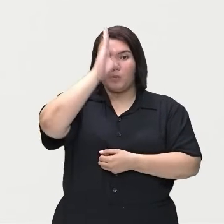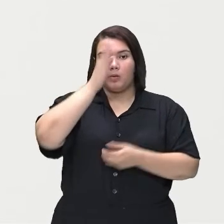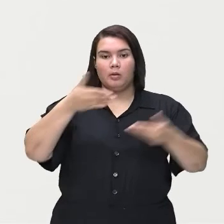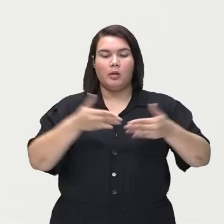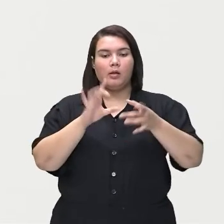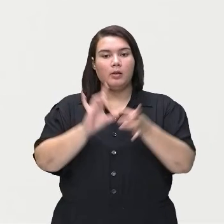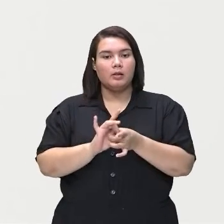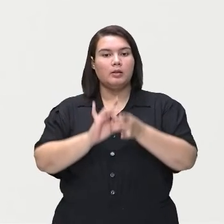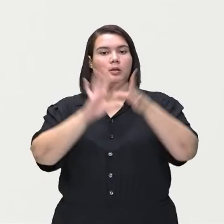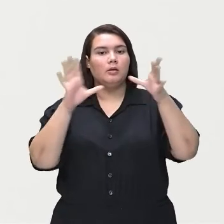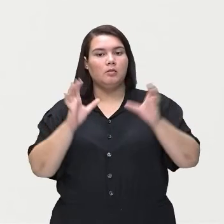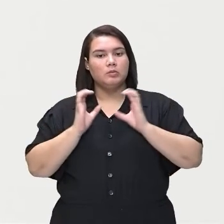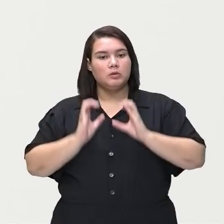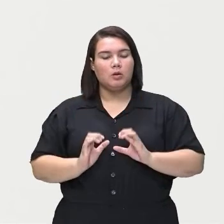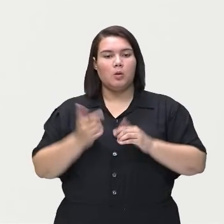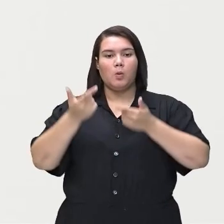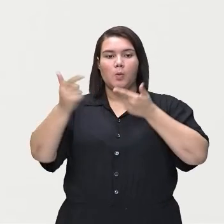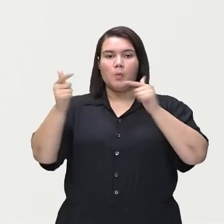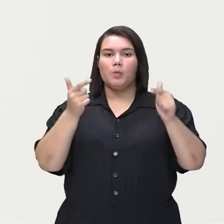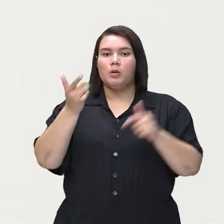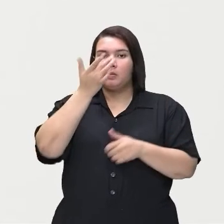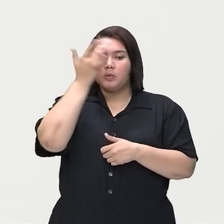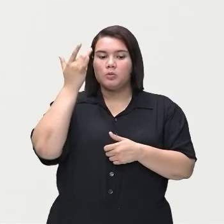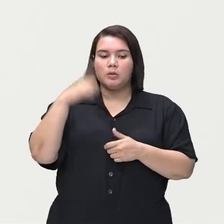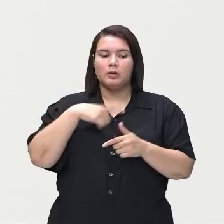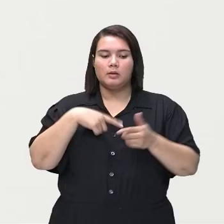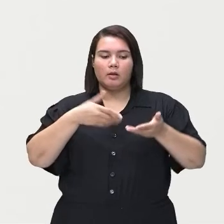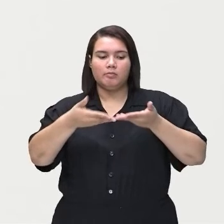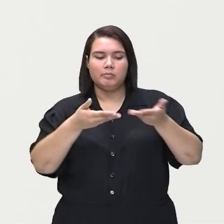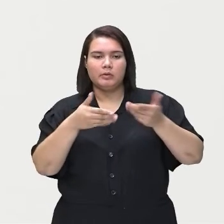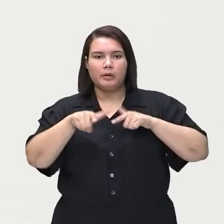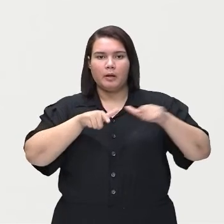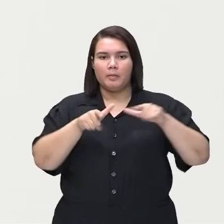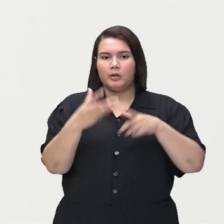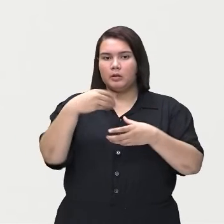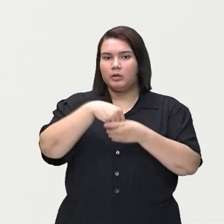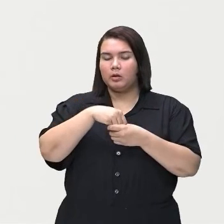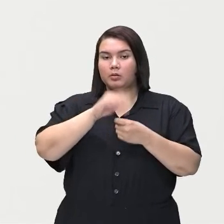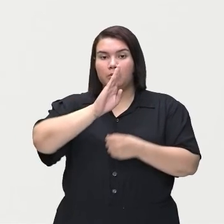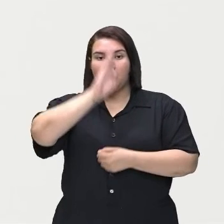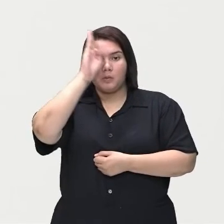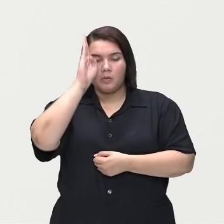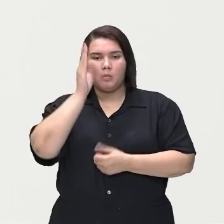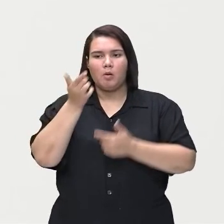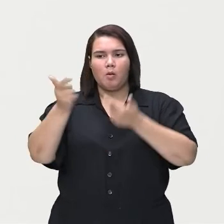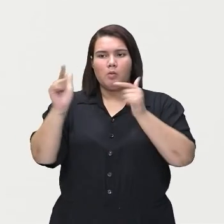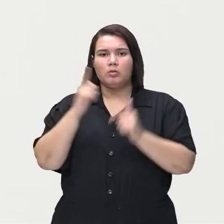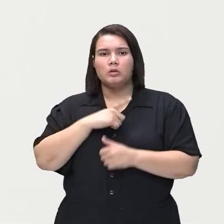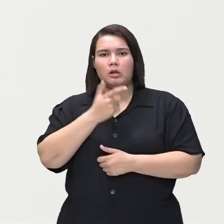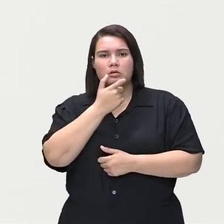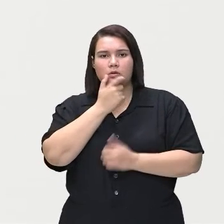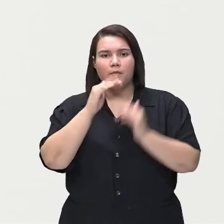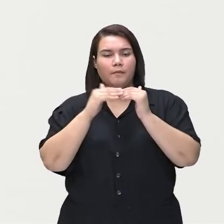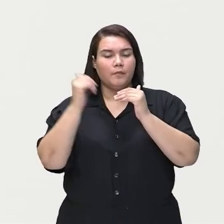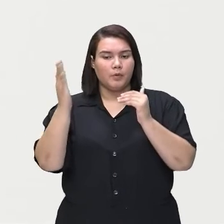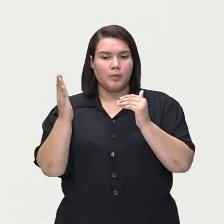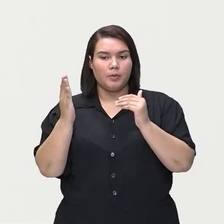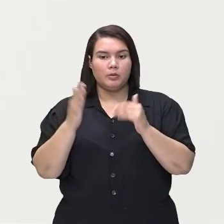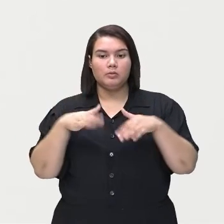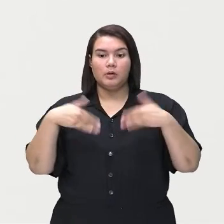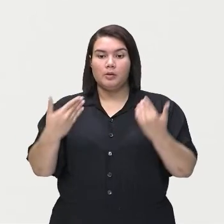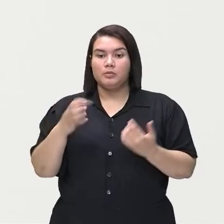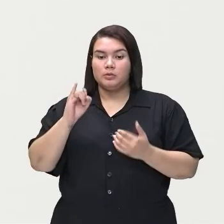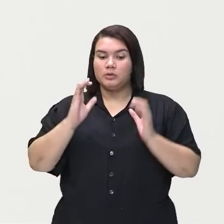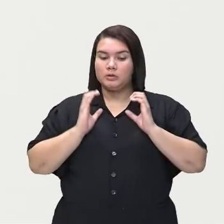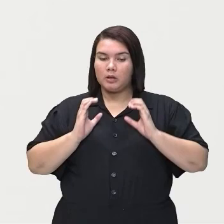conceder cidadania a estrangeiros que haviam servido em Roma. Então, para ser cidadão em Atenas, tinha